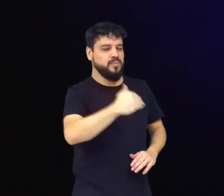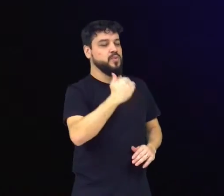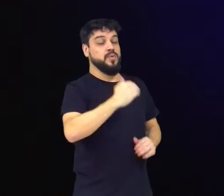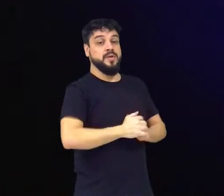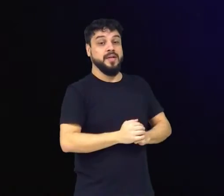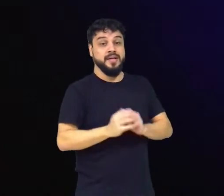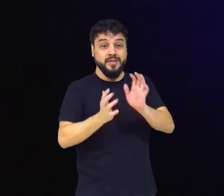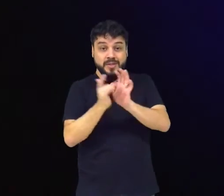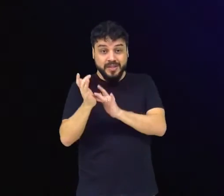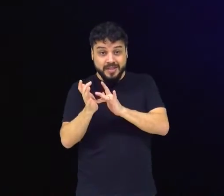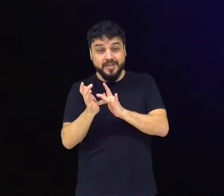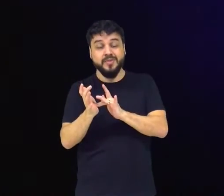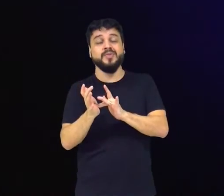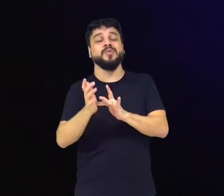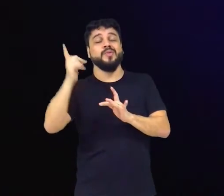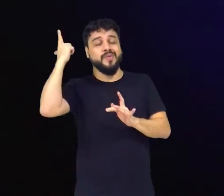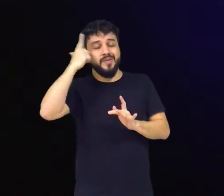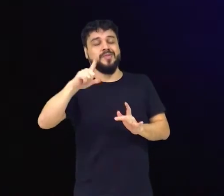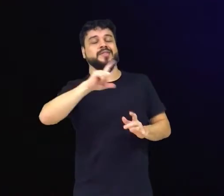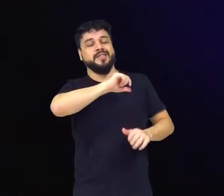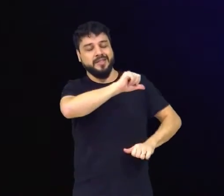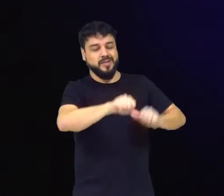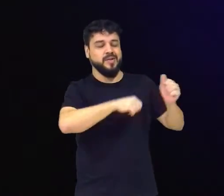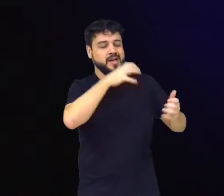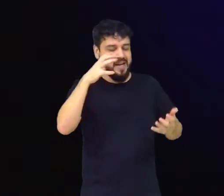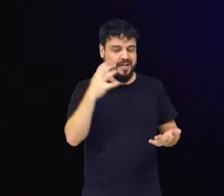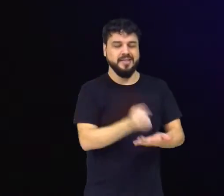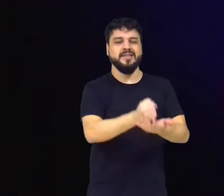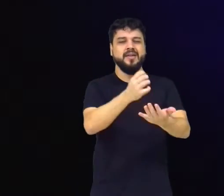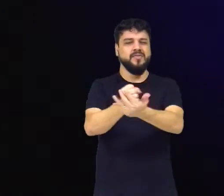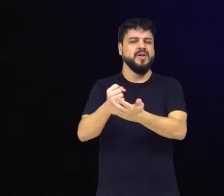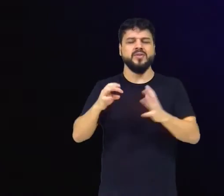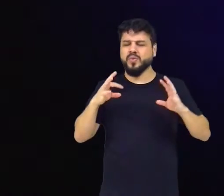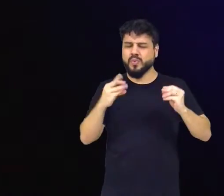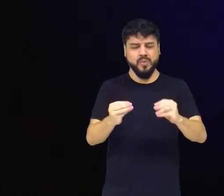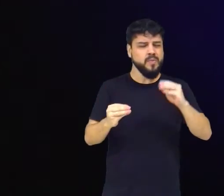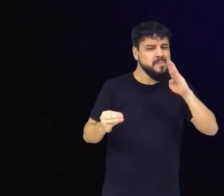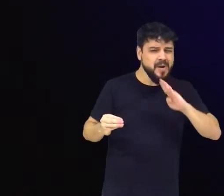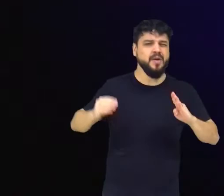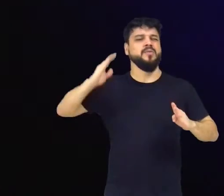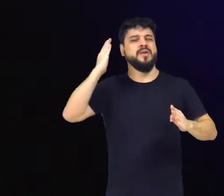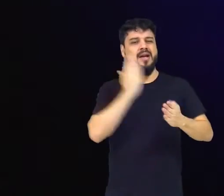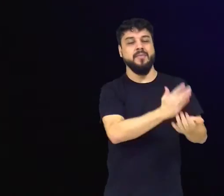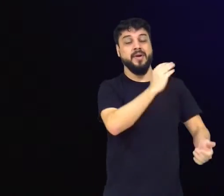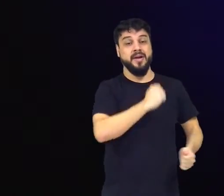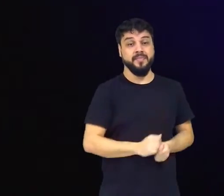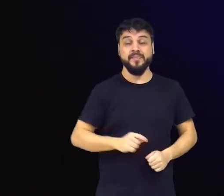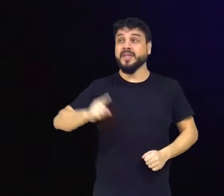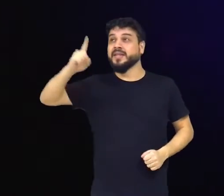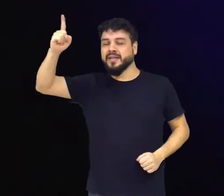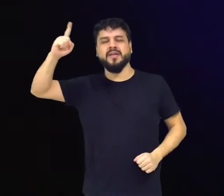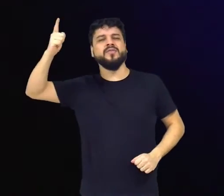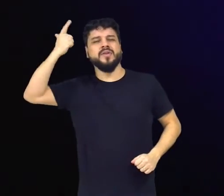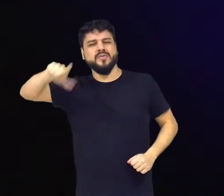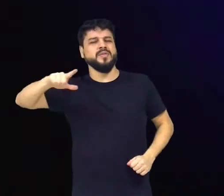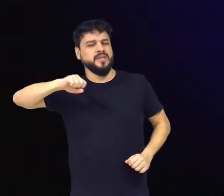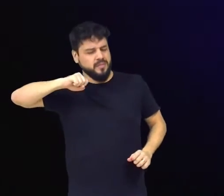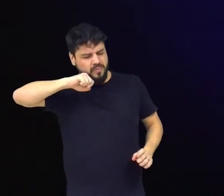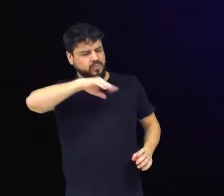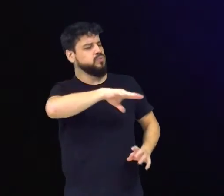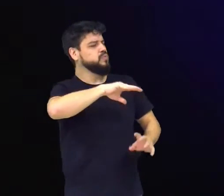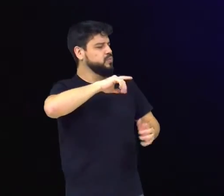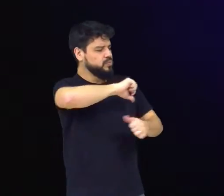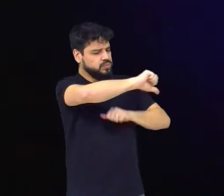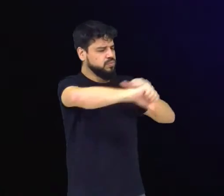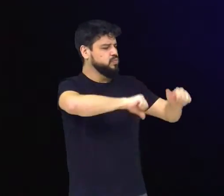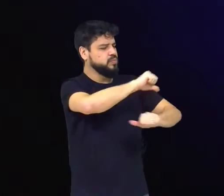mal nos assolará por muito tempo, mas será extinguido com o sopro da boca do Senhor dos Senhores.